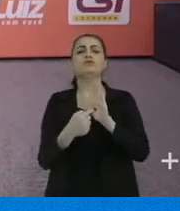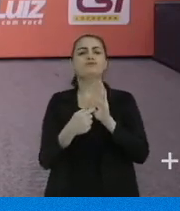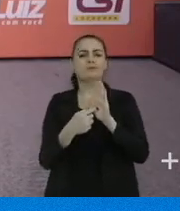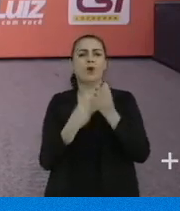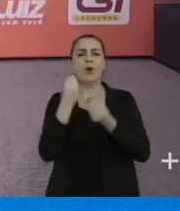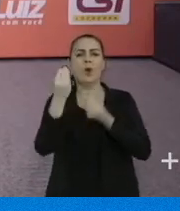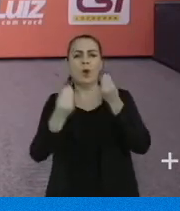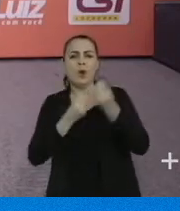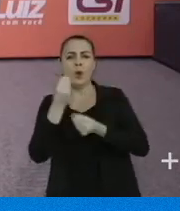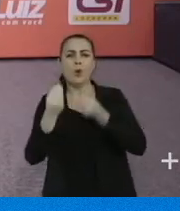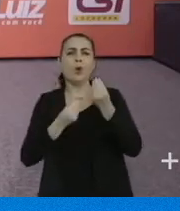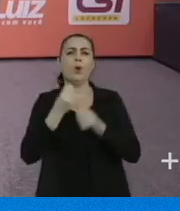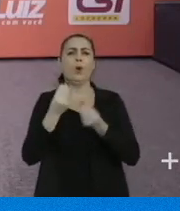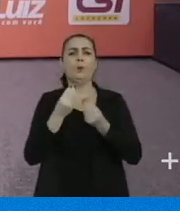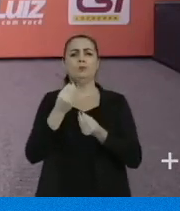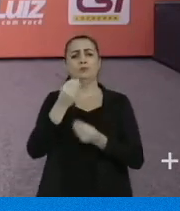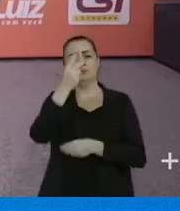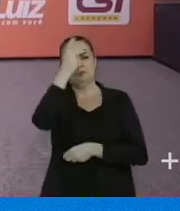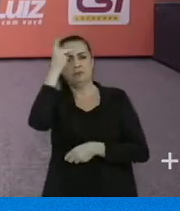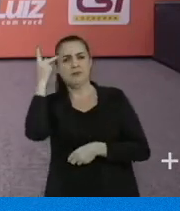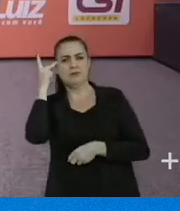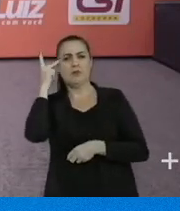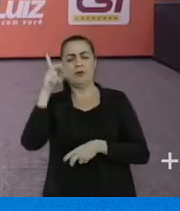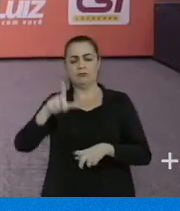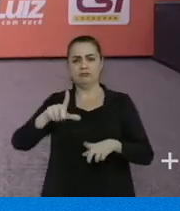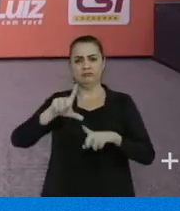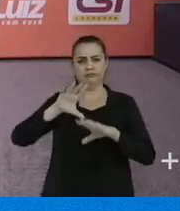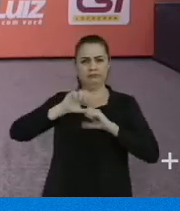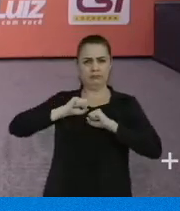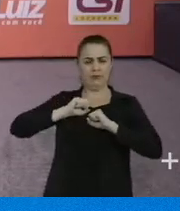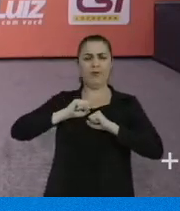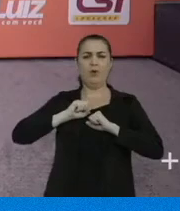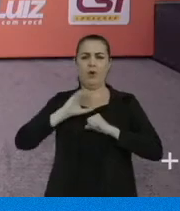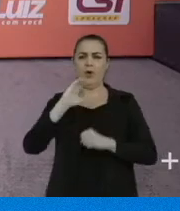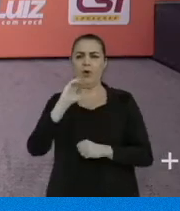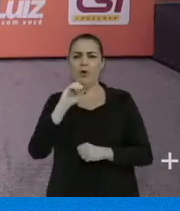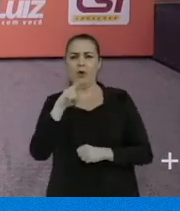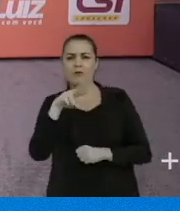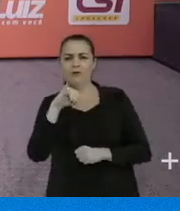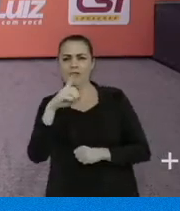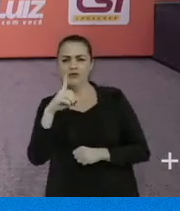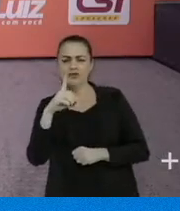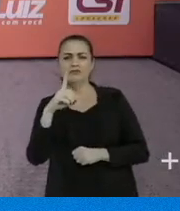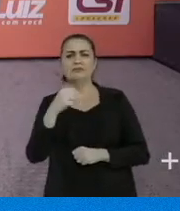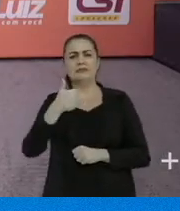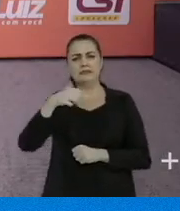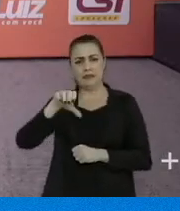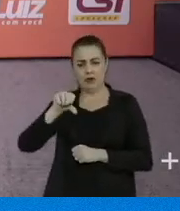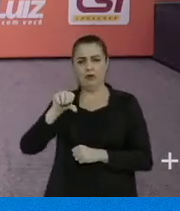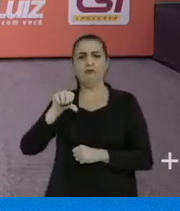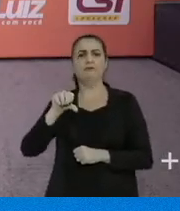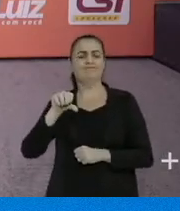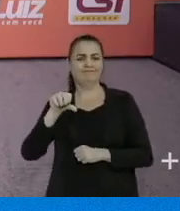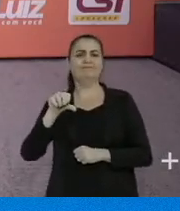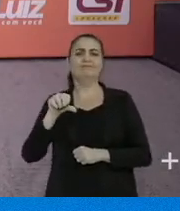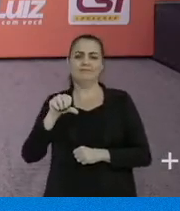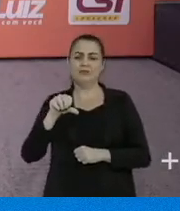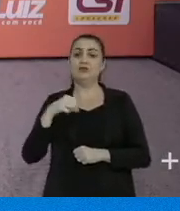com Covid-19. Então, daí a gente também não poderia deixar de falar disso, essa associação também, os